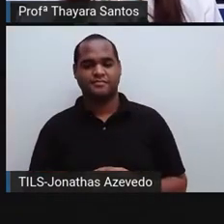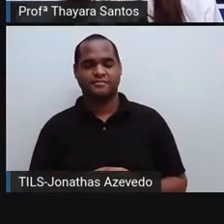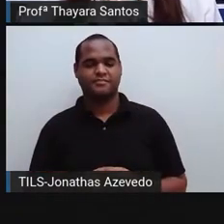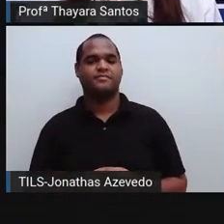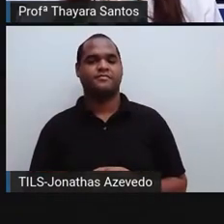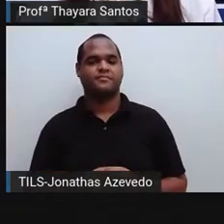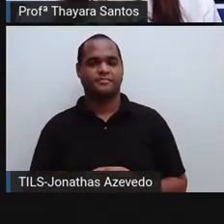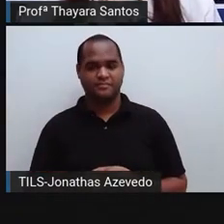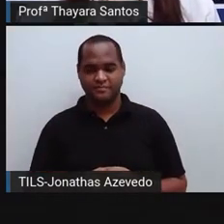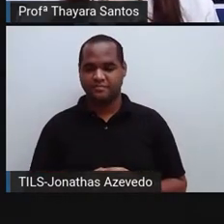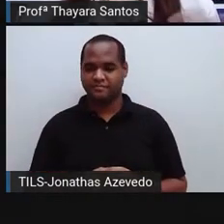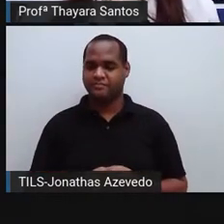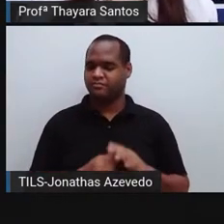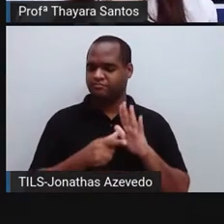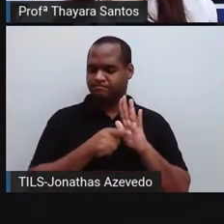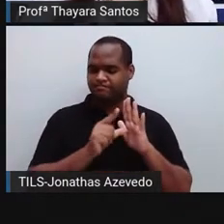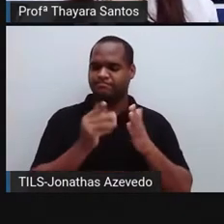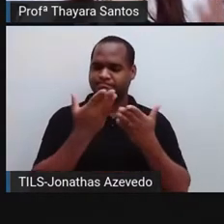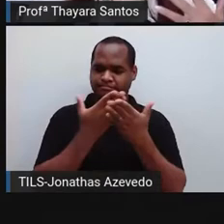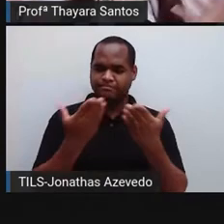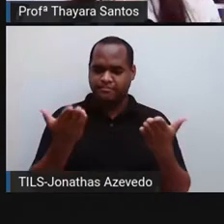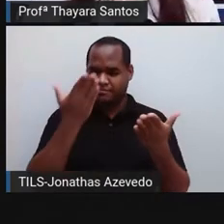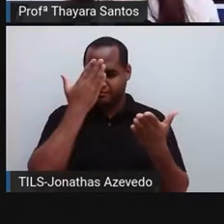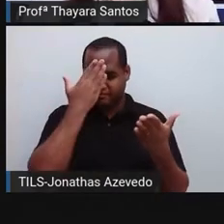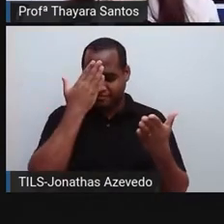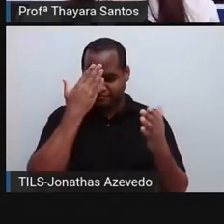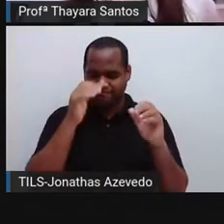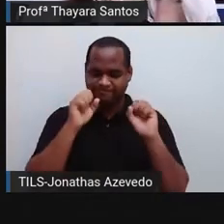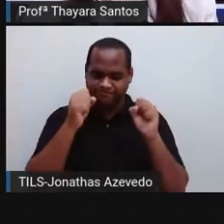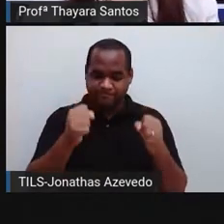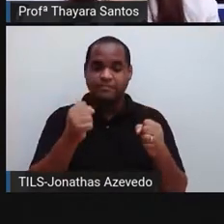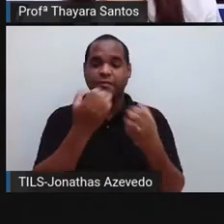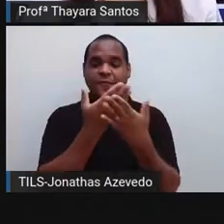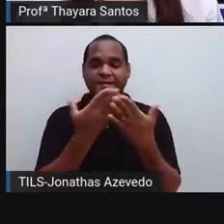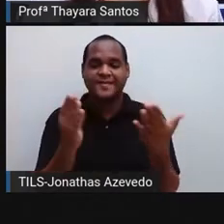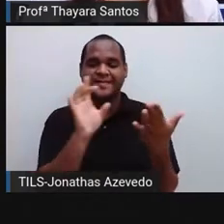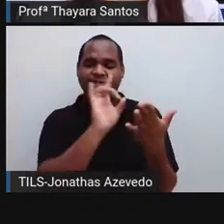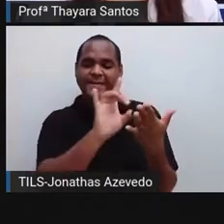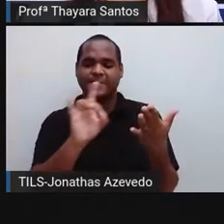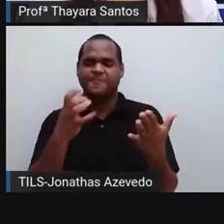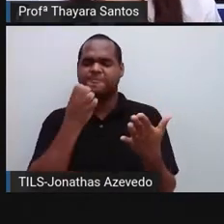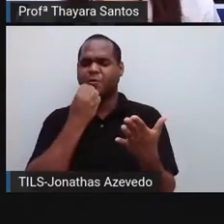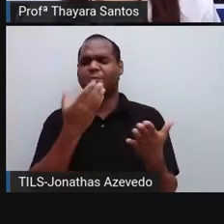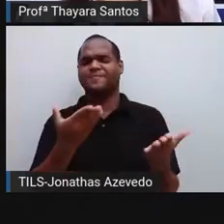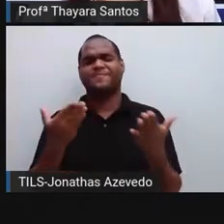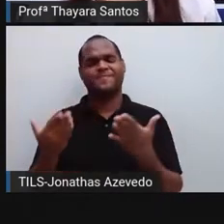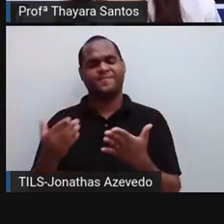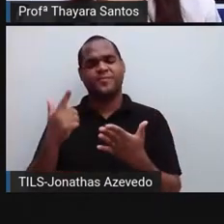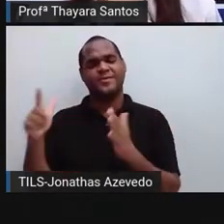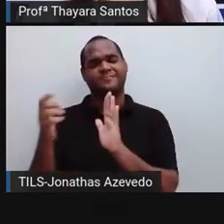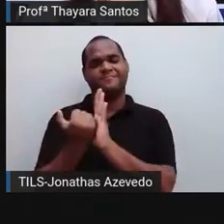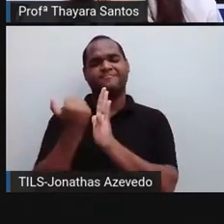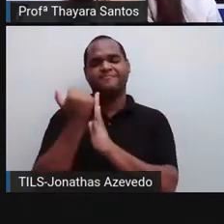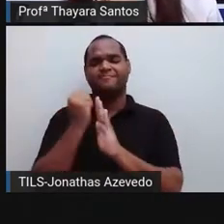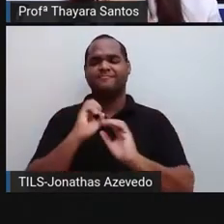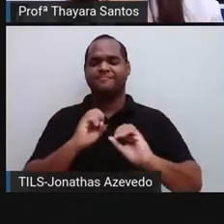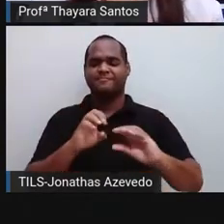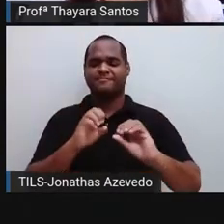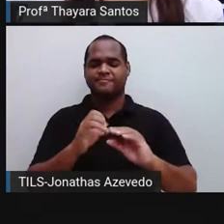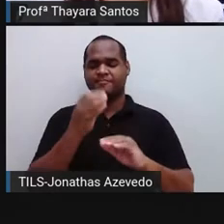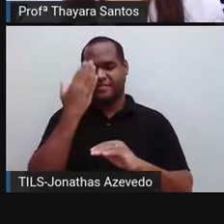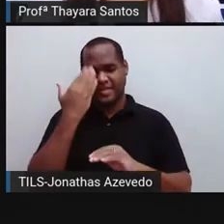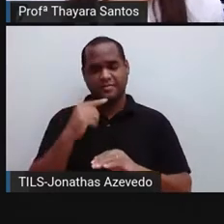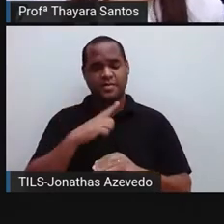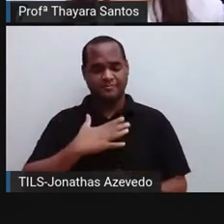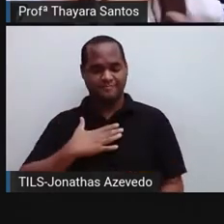Antes de tudo, como vocês já sabem, sejam todos vocês que estão aí do outro lado muito bem-vindos a mais uma das nossas aulas. Vocês sabem que é um